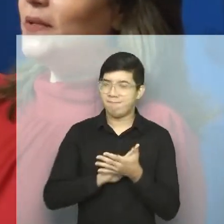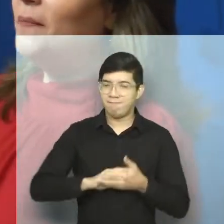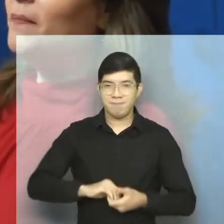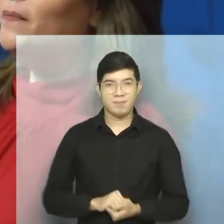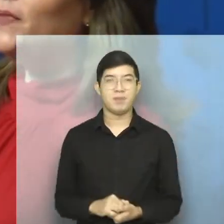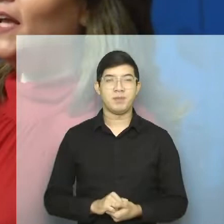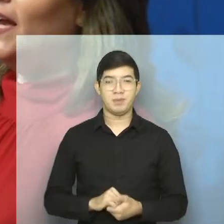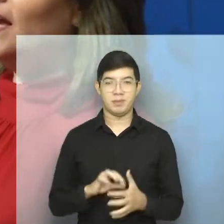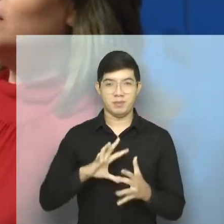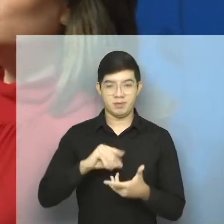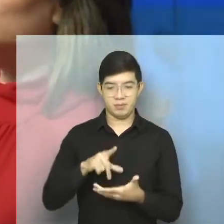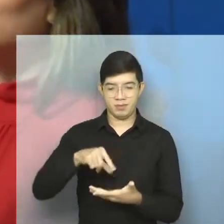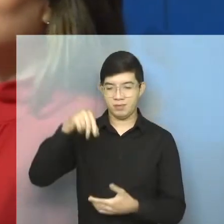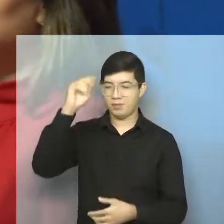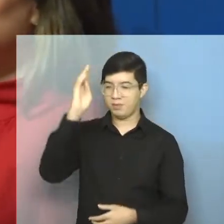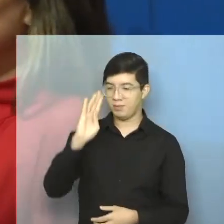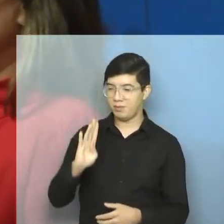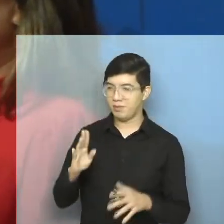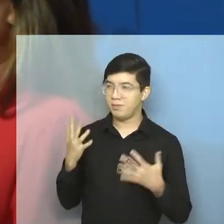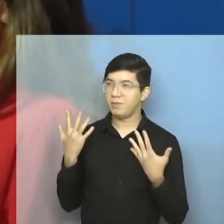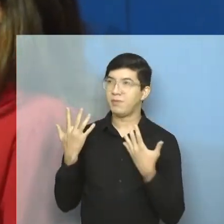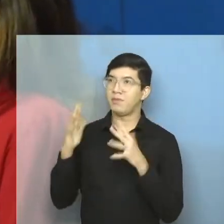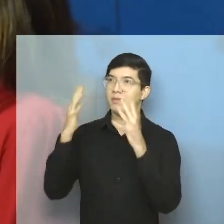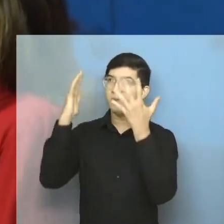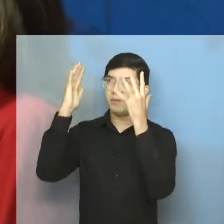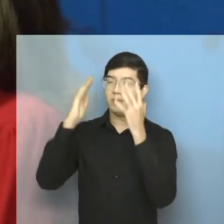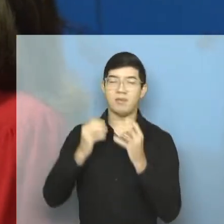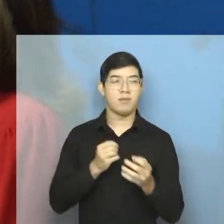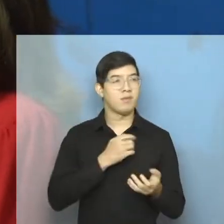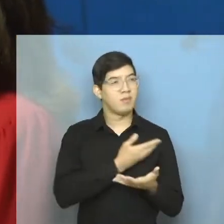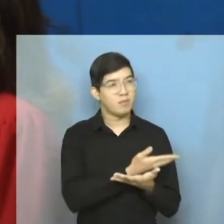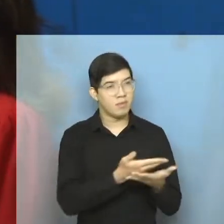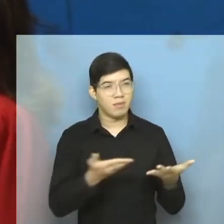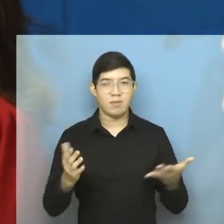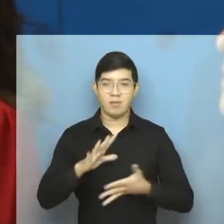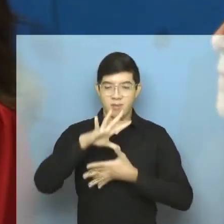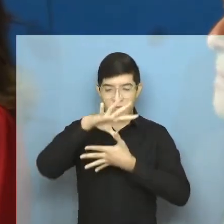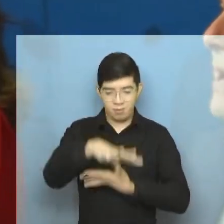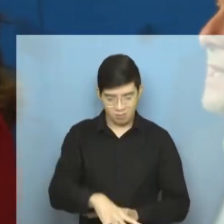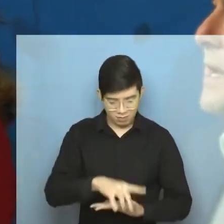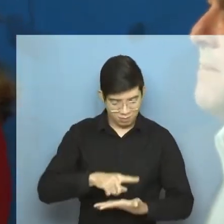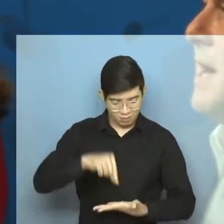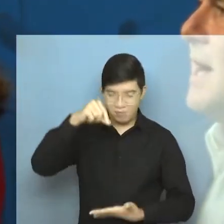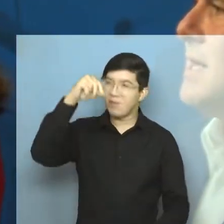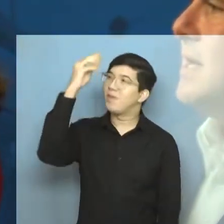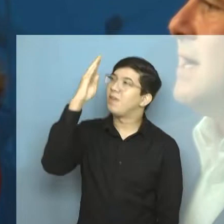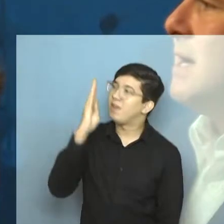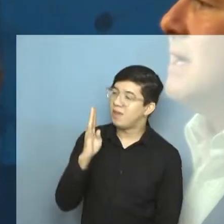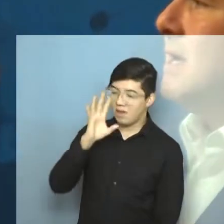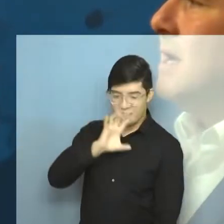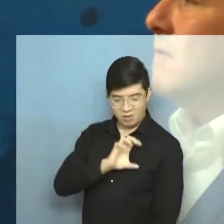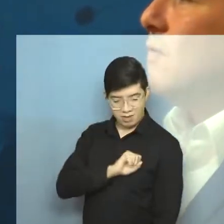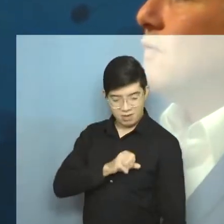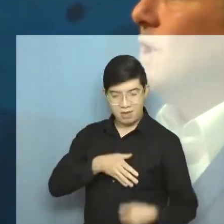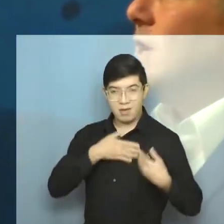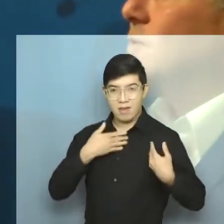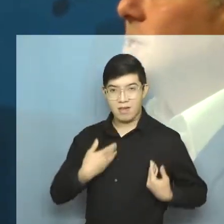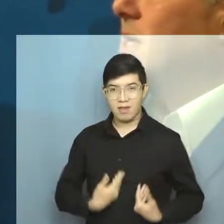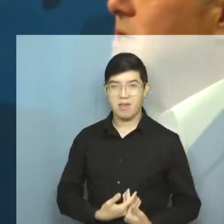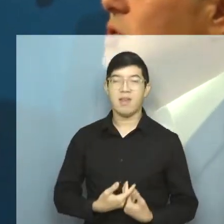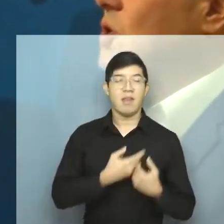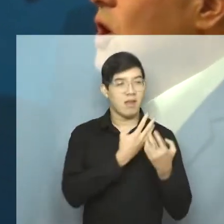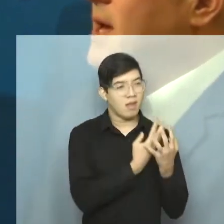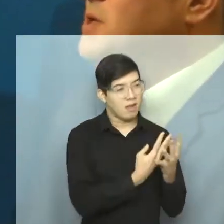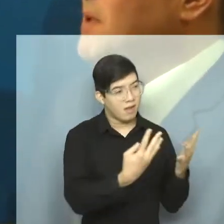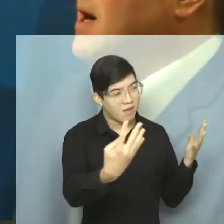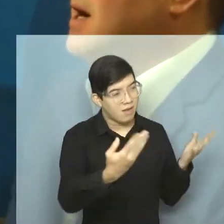morte elaborada. Entre outras vilas que trazem a pátria amada, os filhos